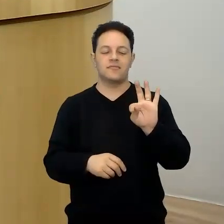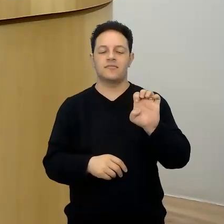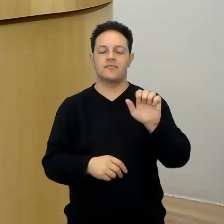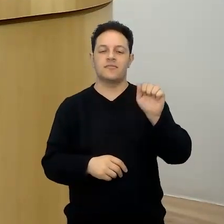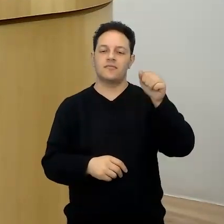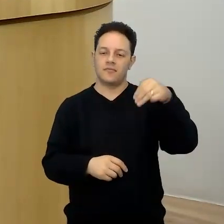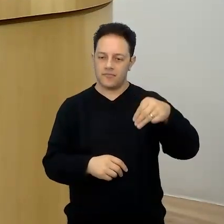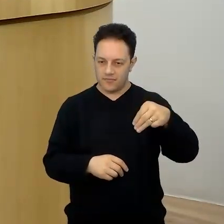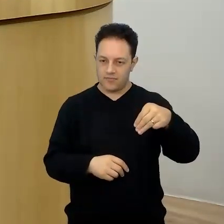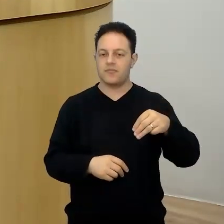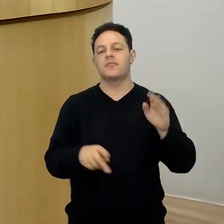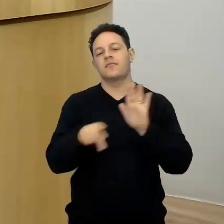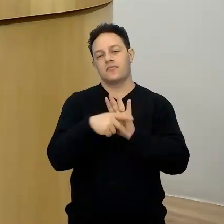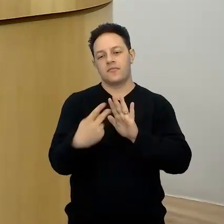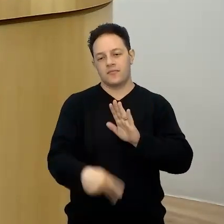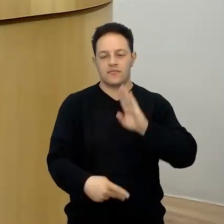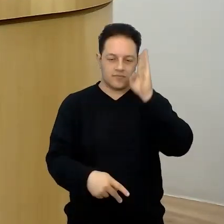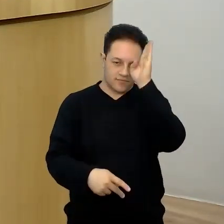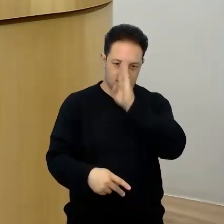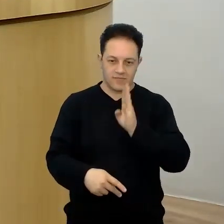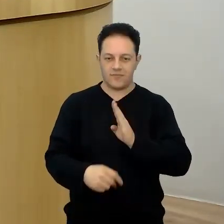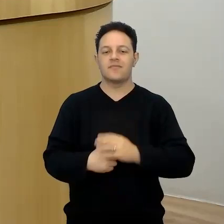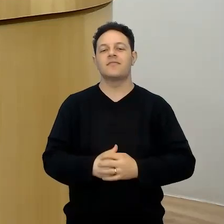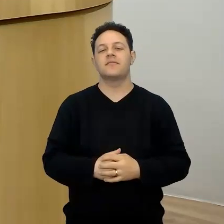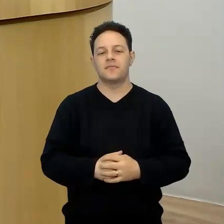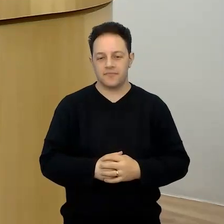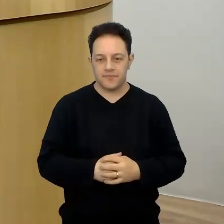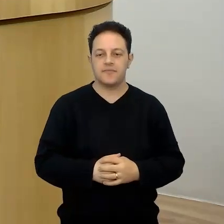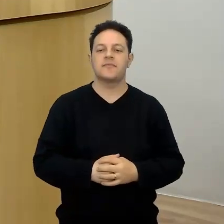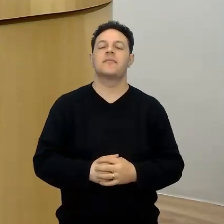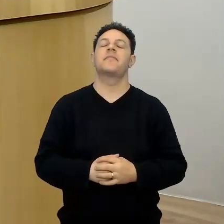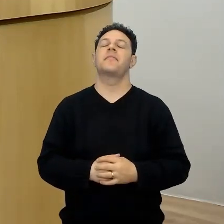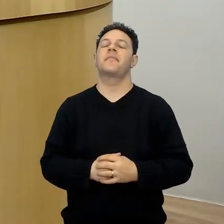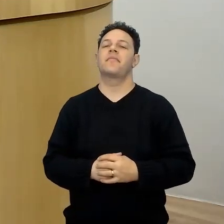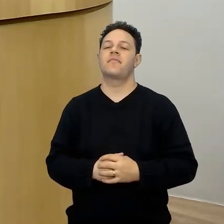nosso país. E aí,